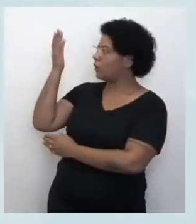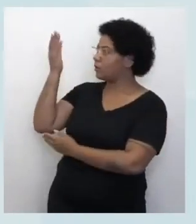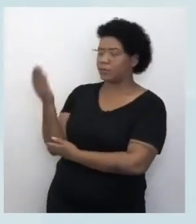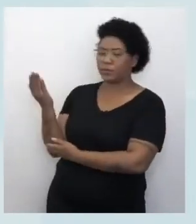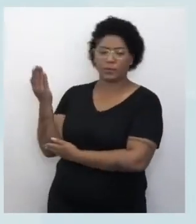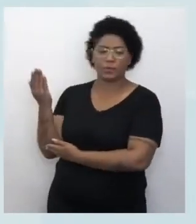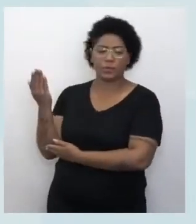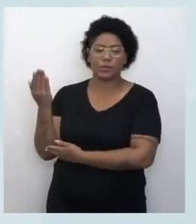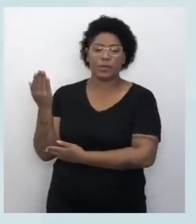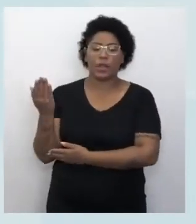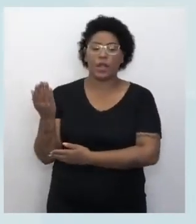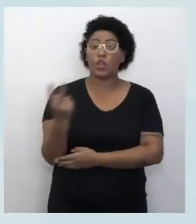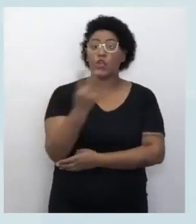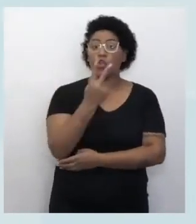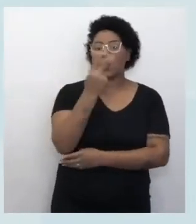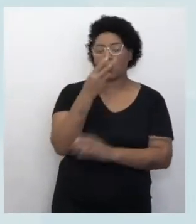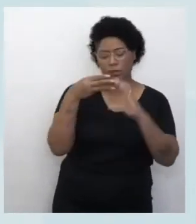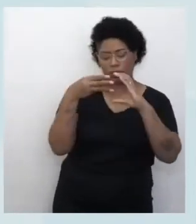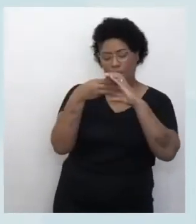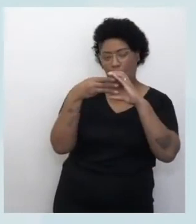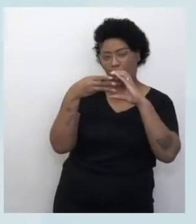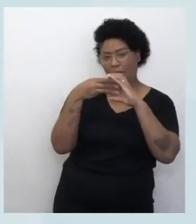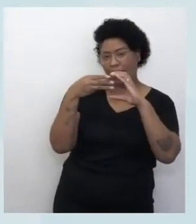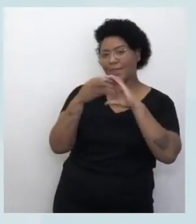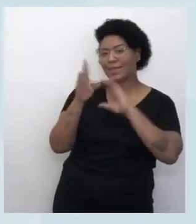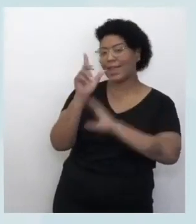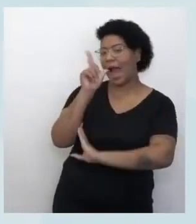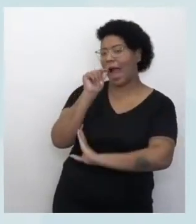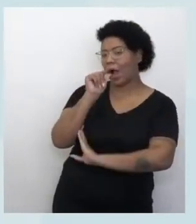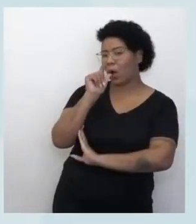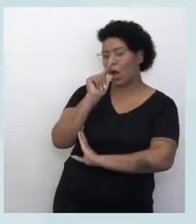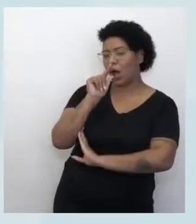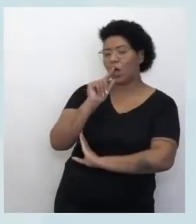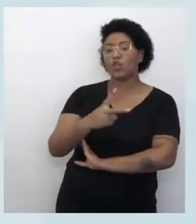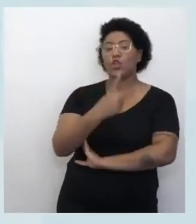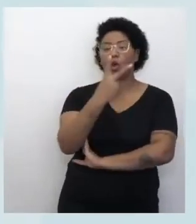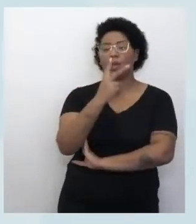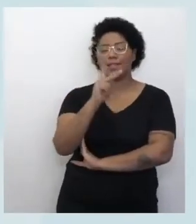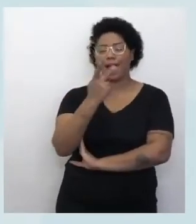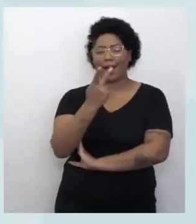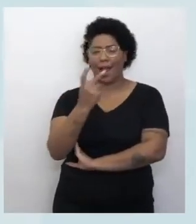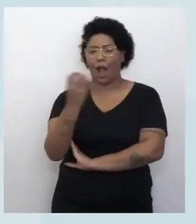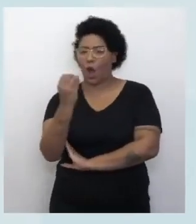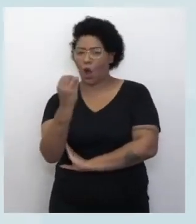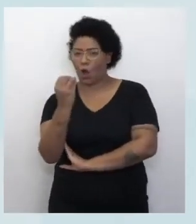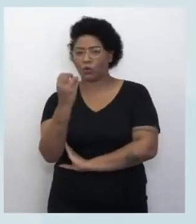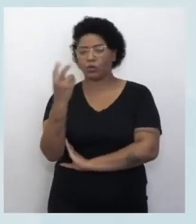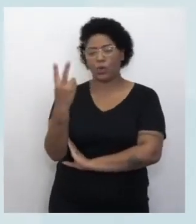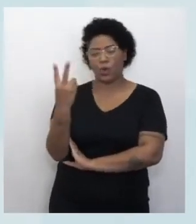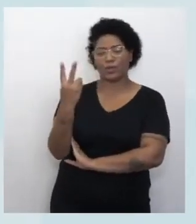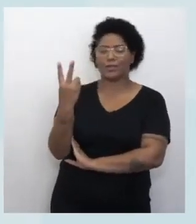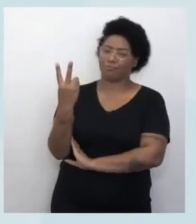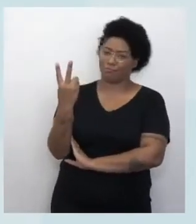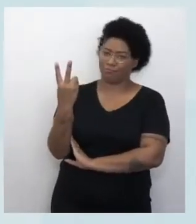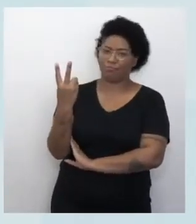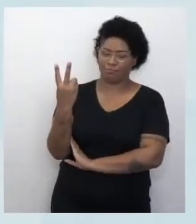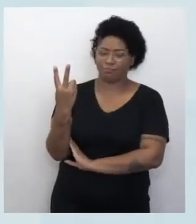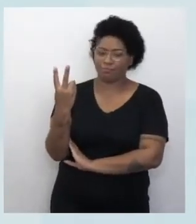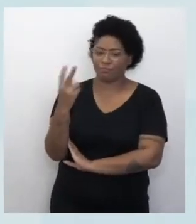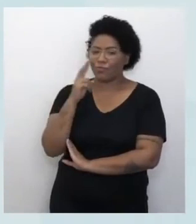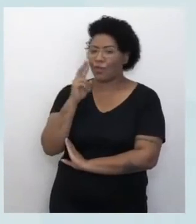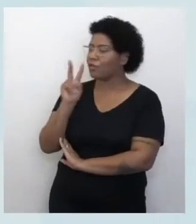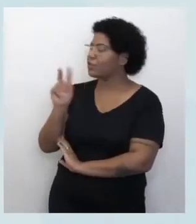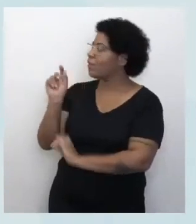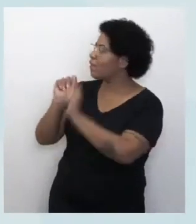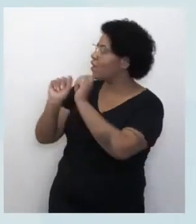2 moléculas de água, 2HO2. Portanto, então